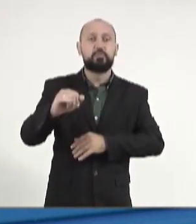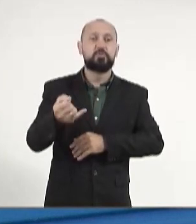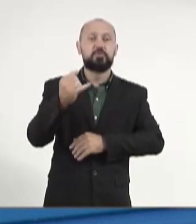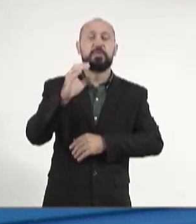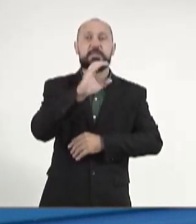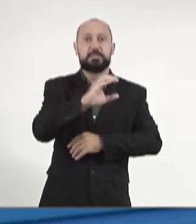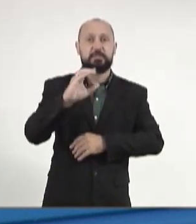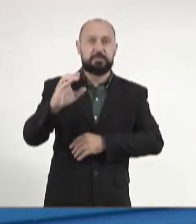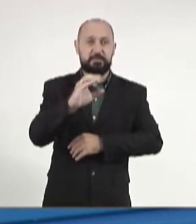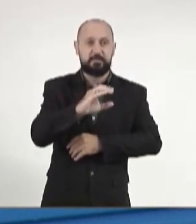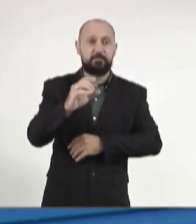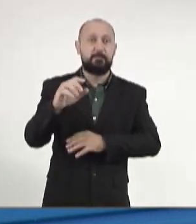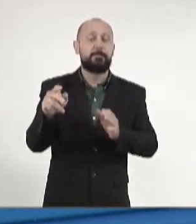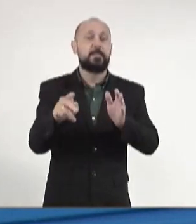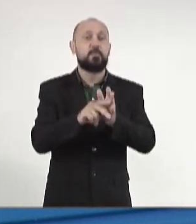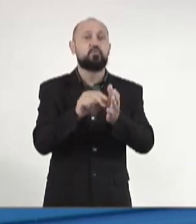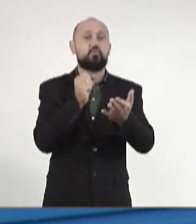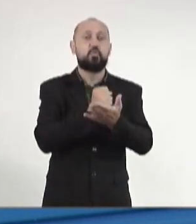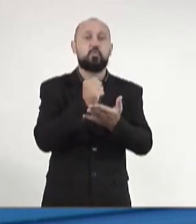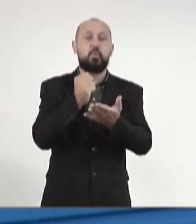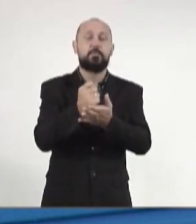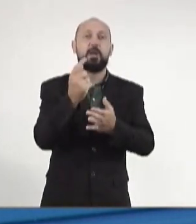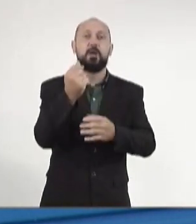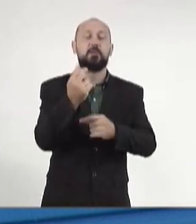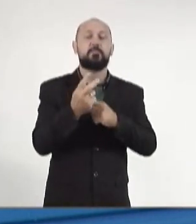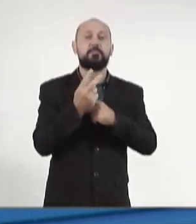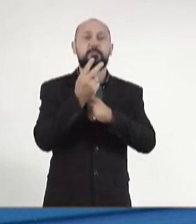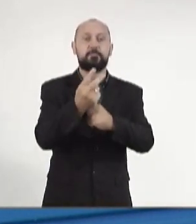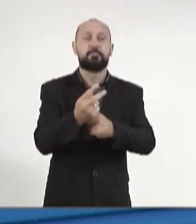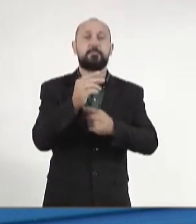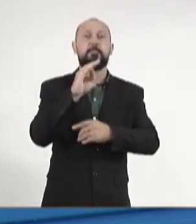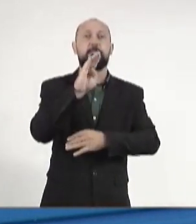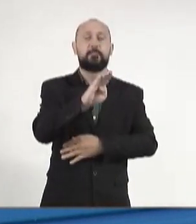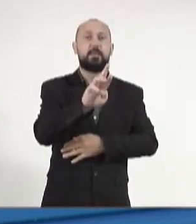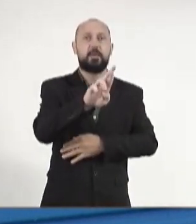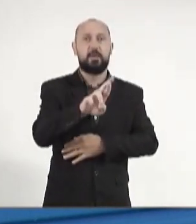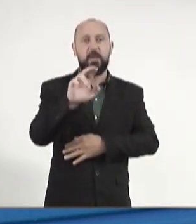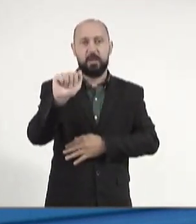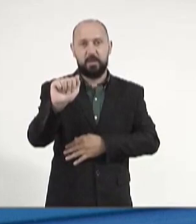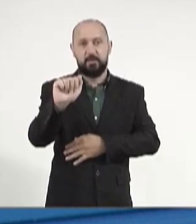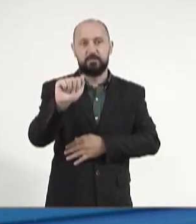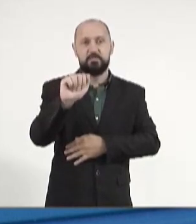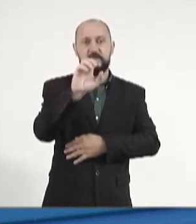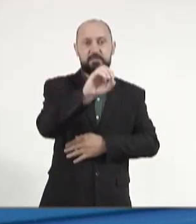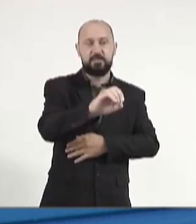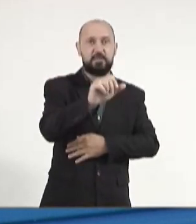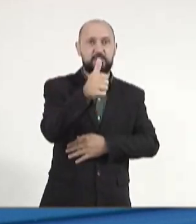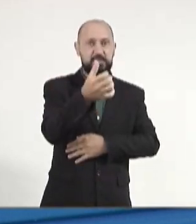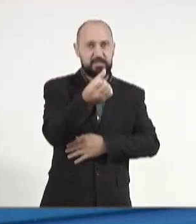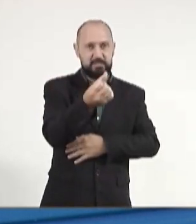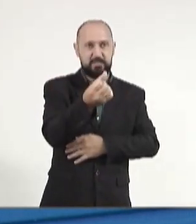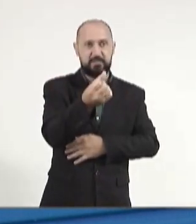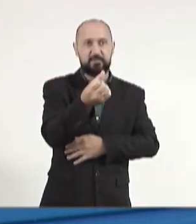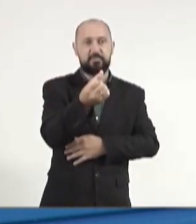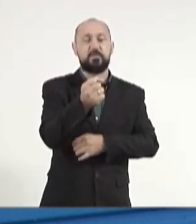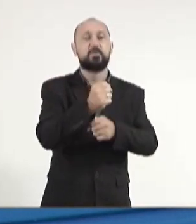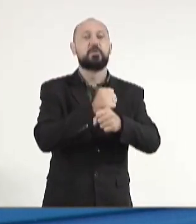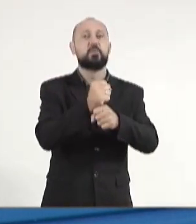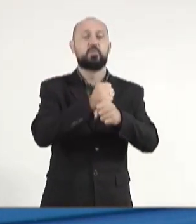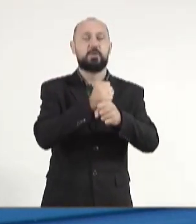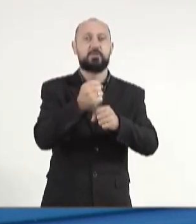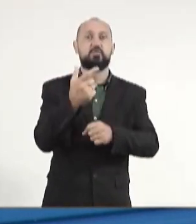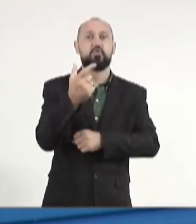depositado na conta corrente do contrato de empréstimo BRA 016 de